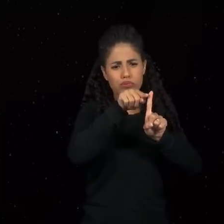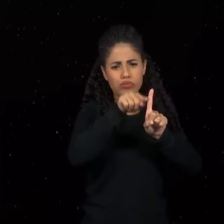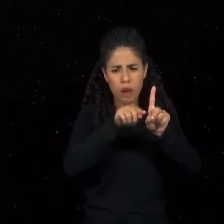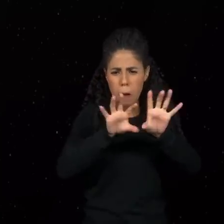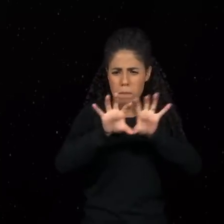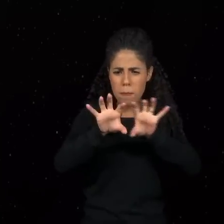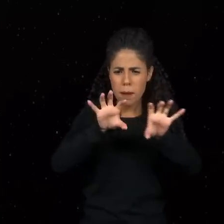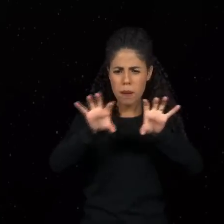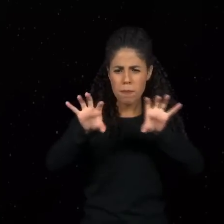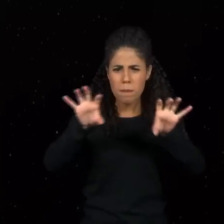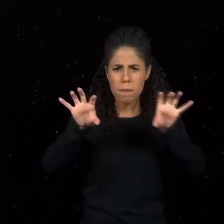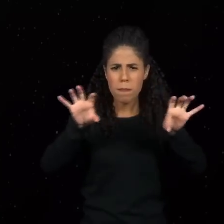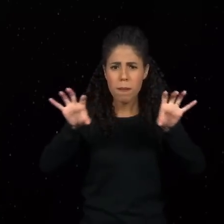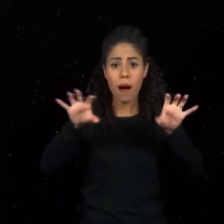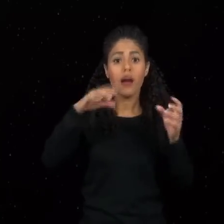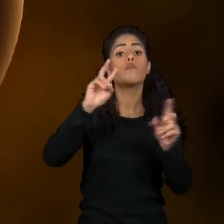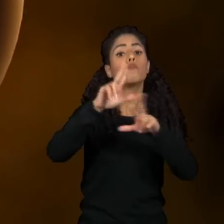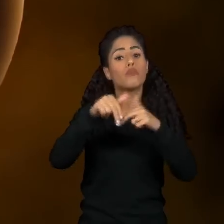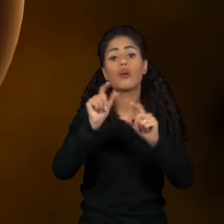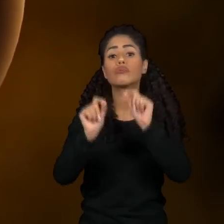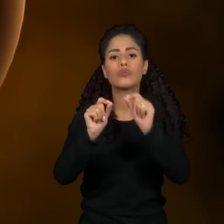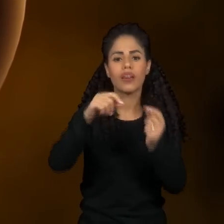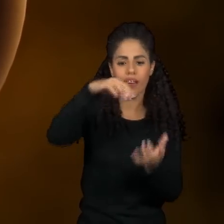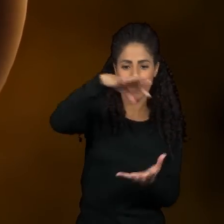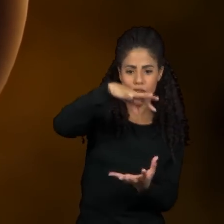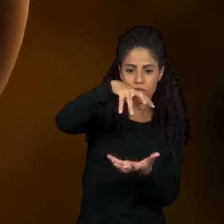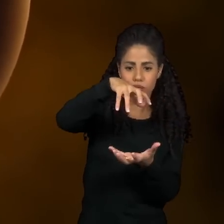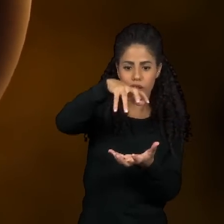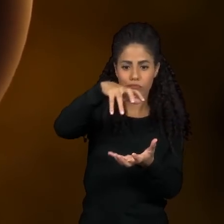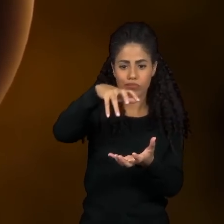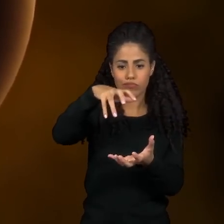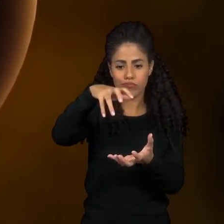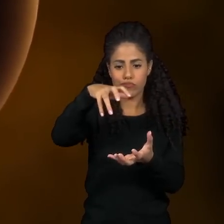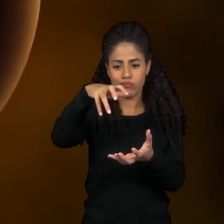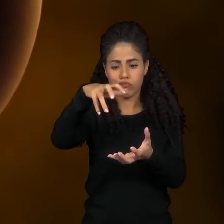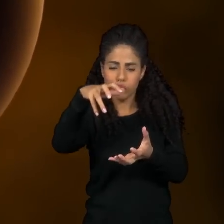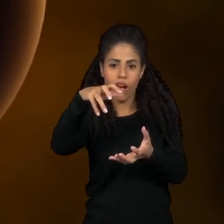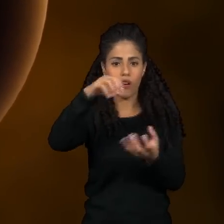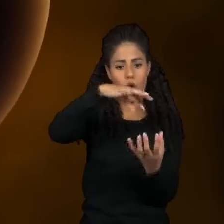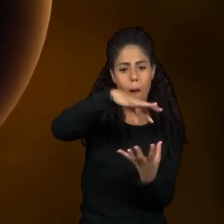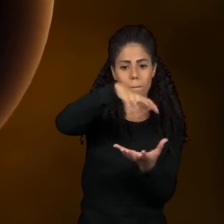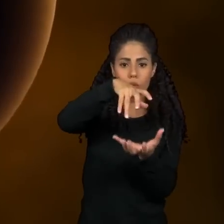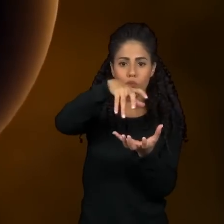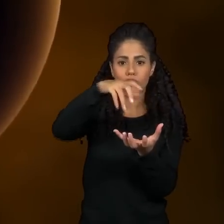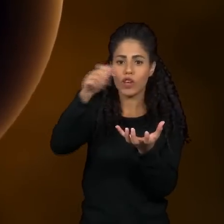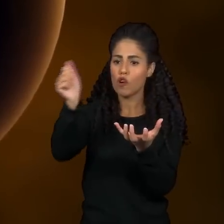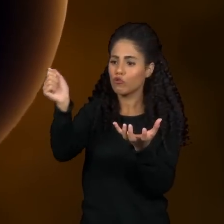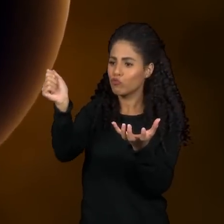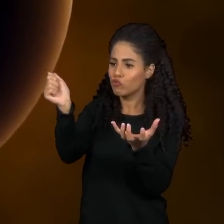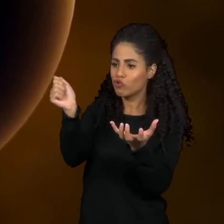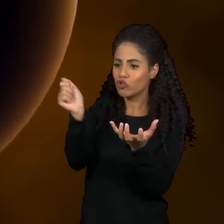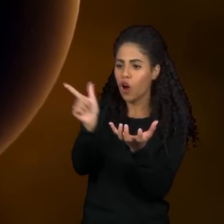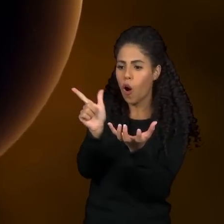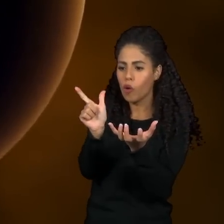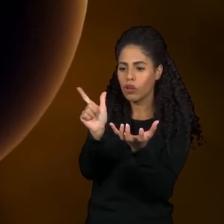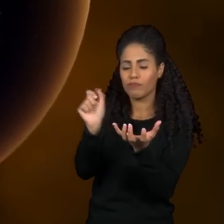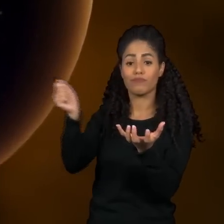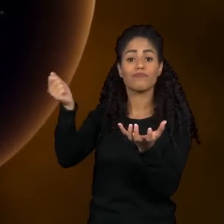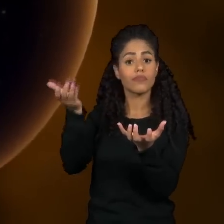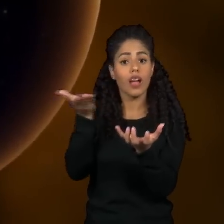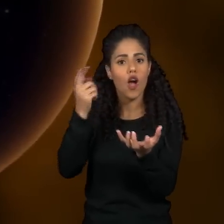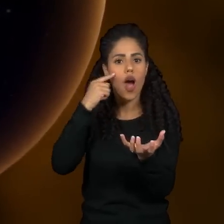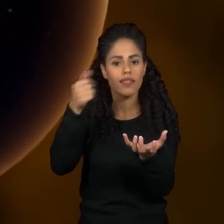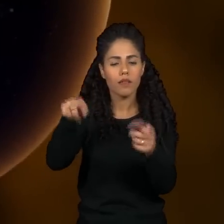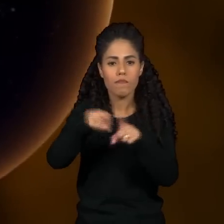por mudanças no eixo da Terra. Como o planeta orbita o Sol, a quantidade de luz recebida do astro-rei no